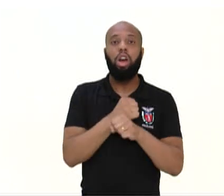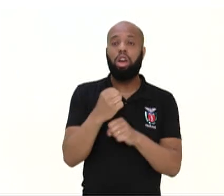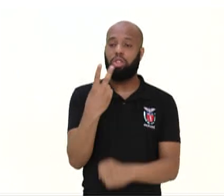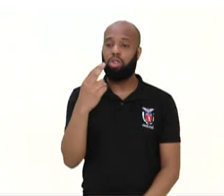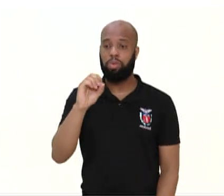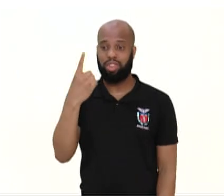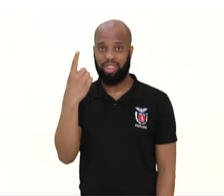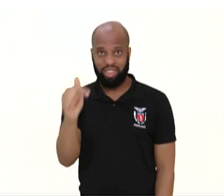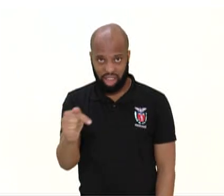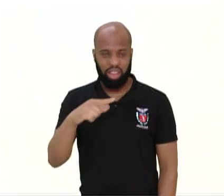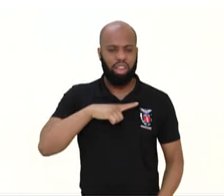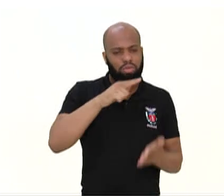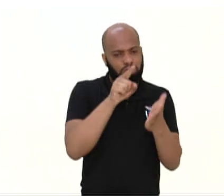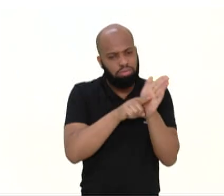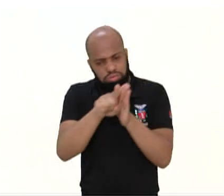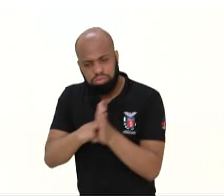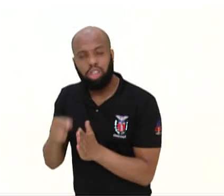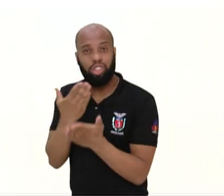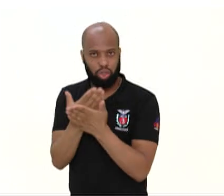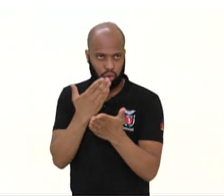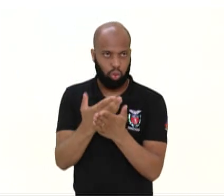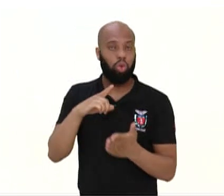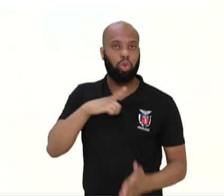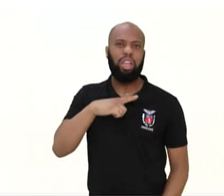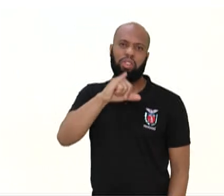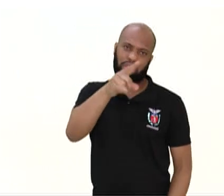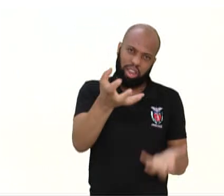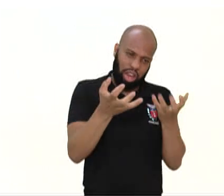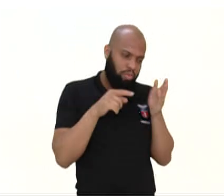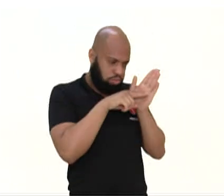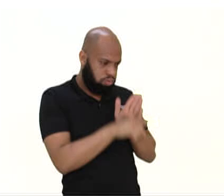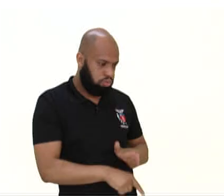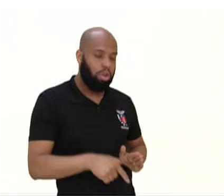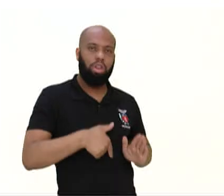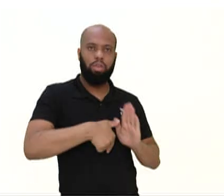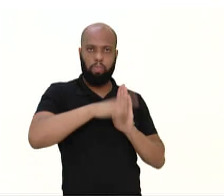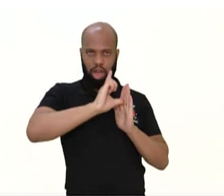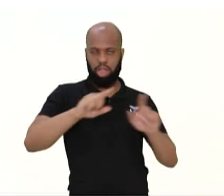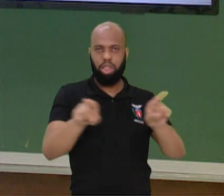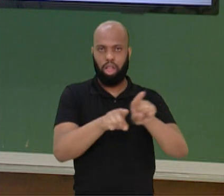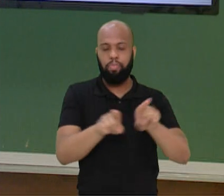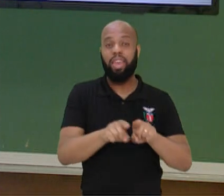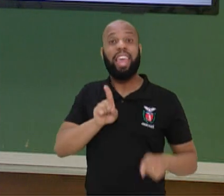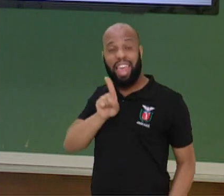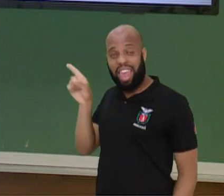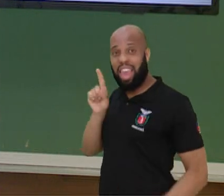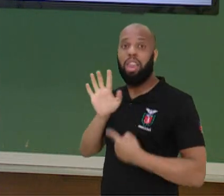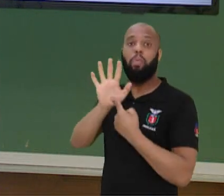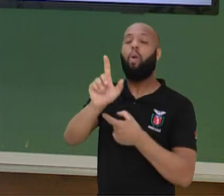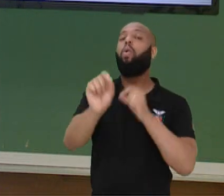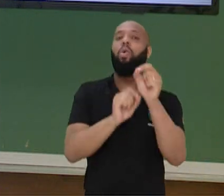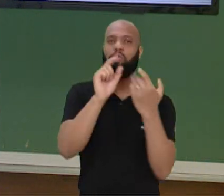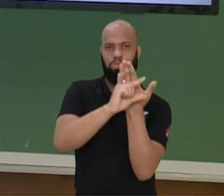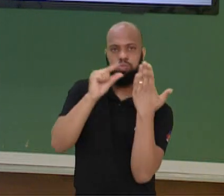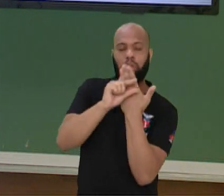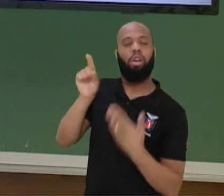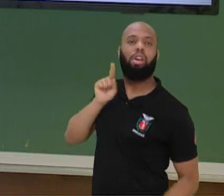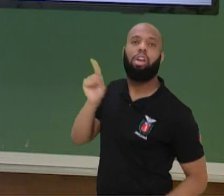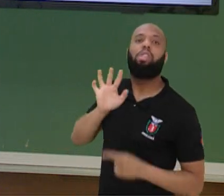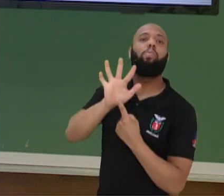um estudo, ele consta nas referências, caso tenha interesse, e ele aponta nos resultados